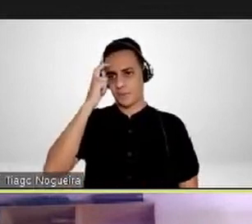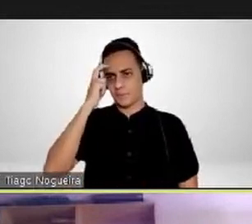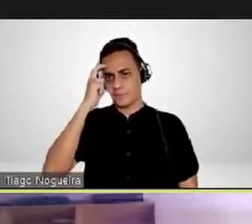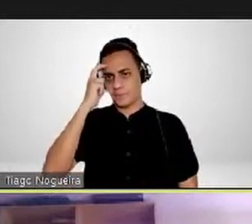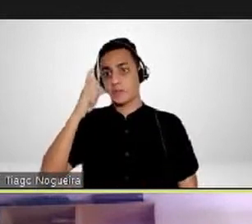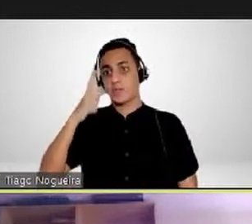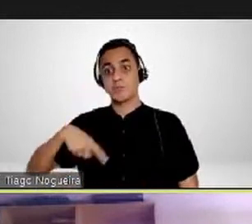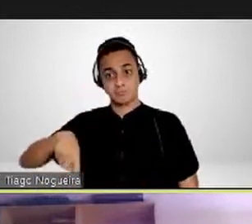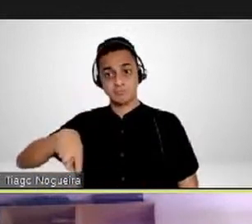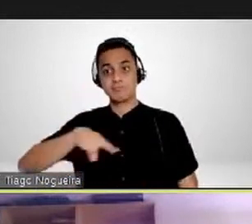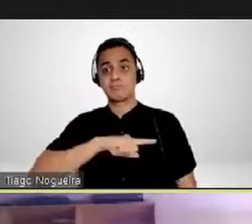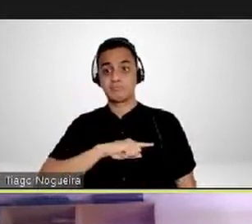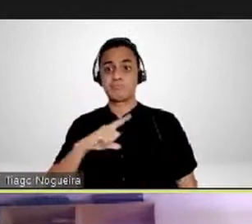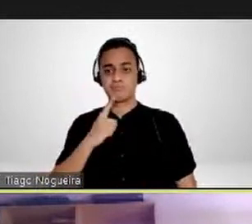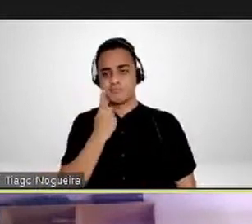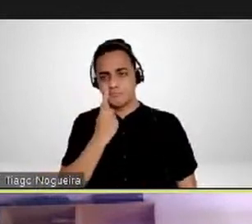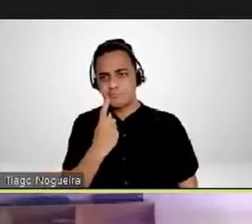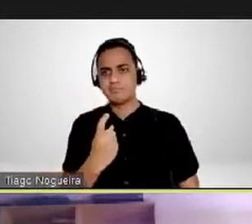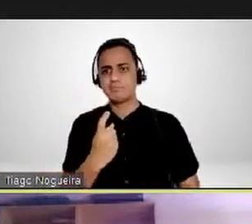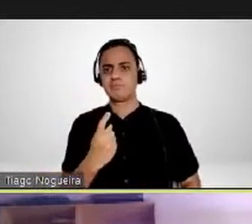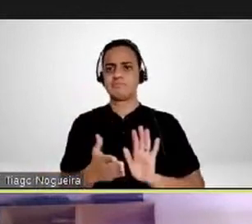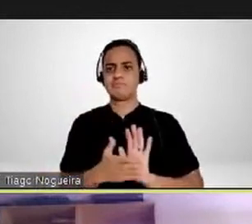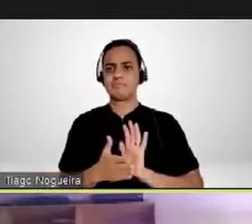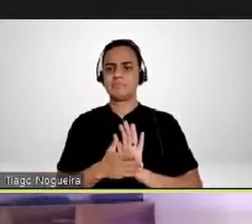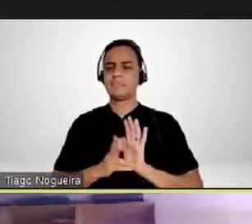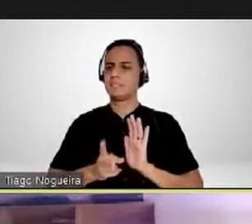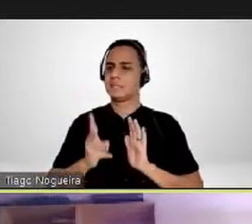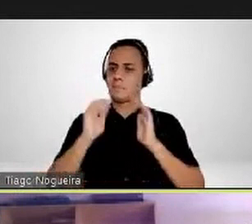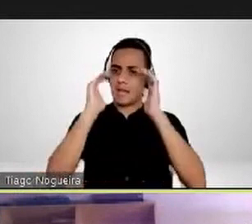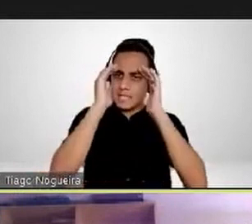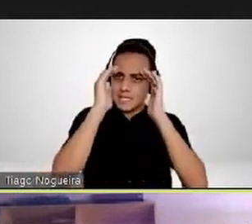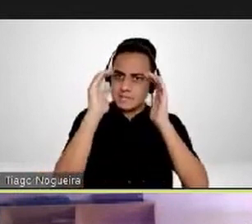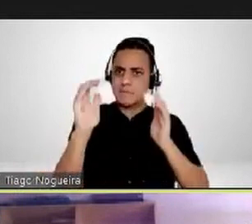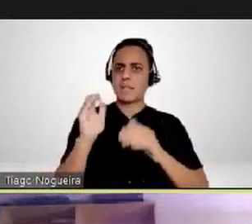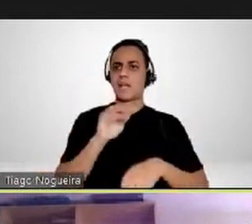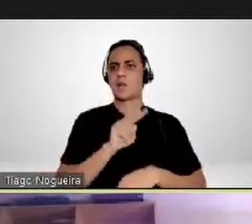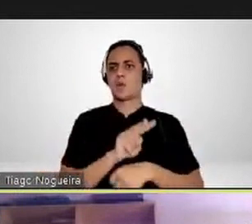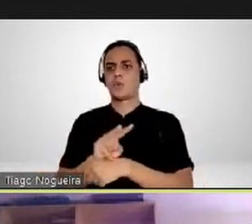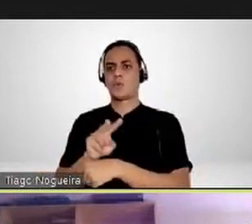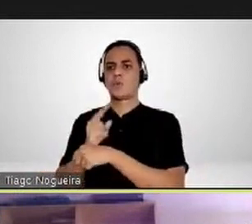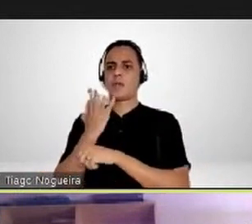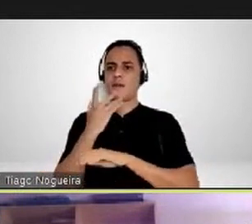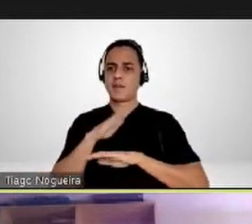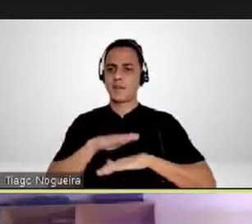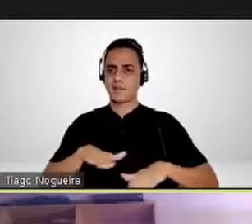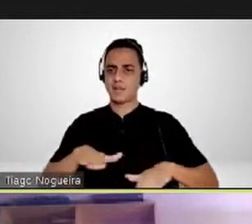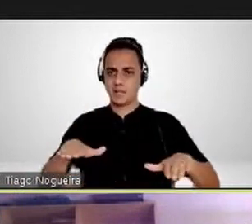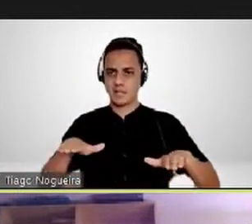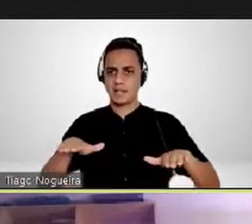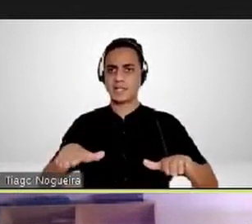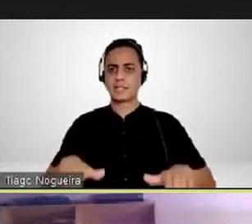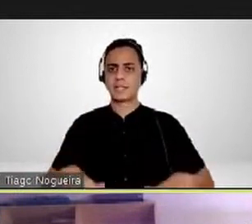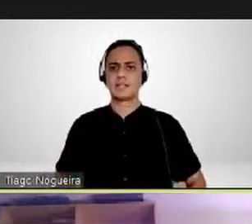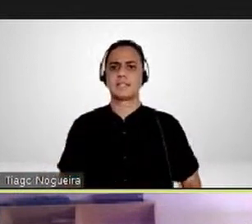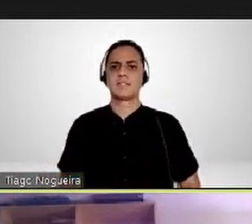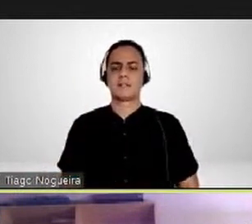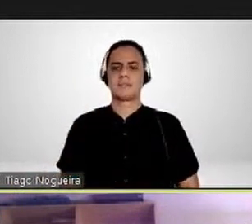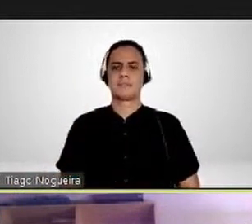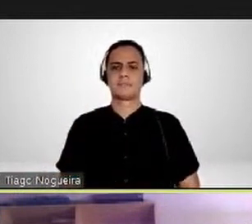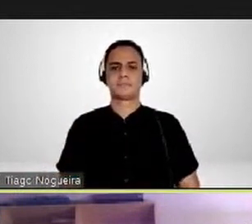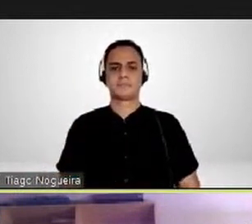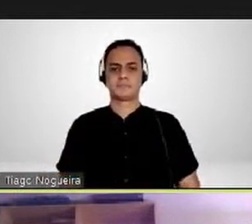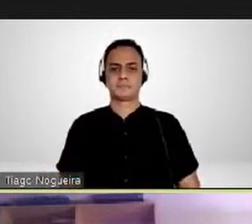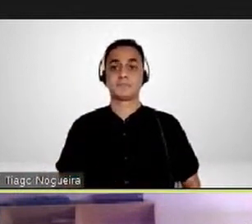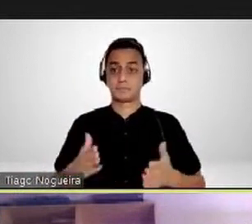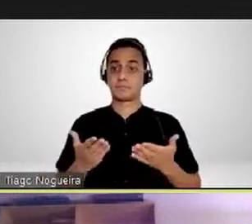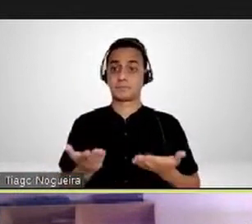propósito também, né? De ter todo esse respeito e esse cuidado com as crianças. Pode passar. Bom, então,